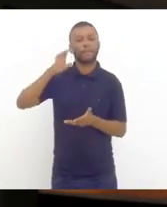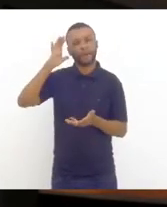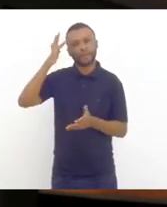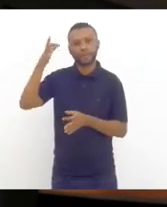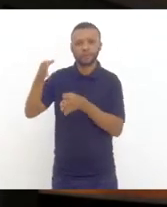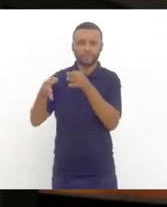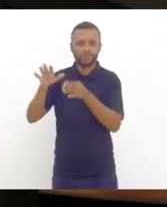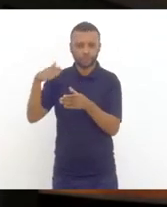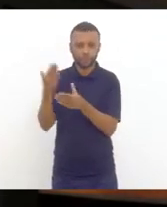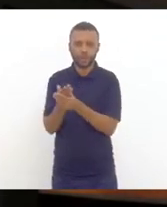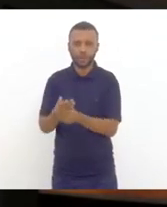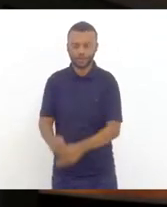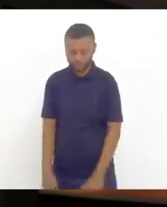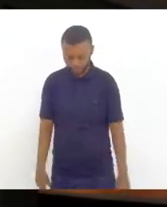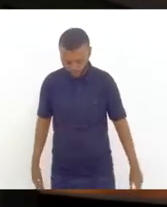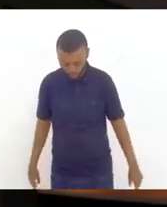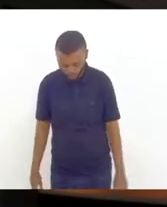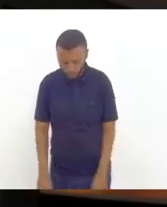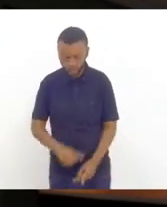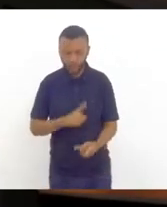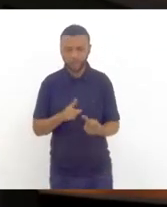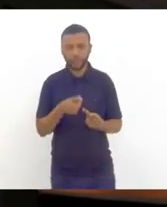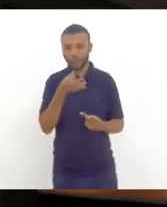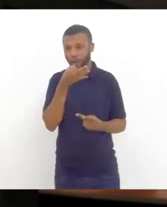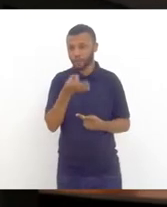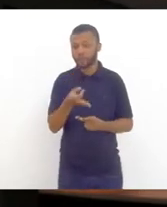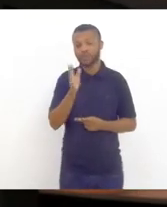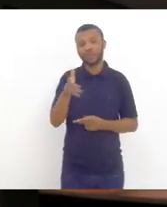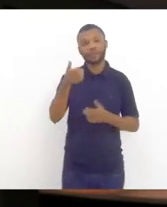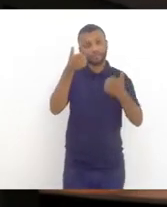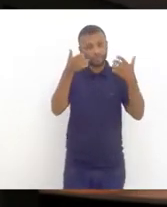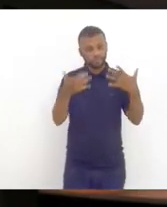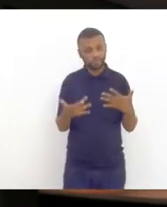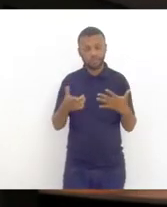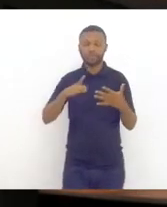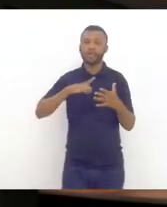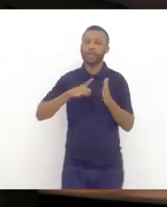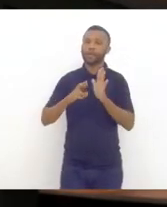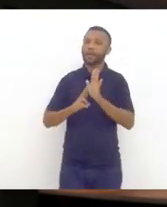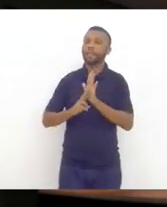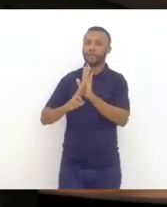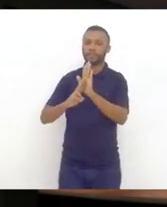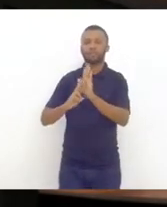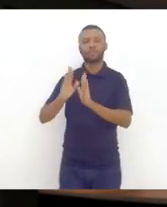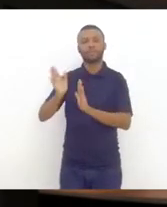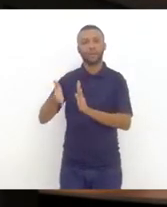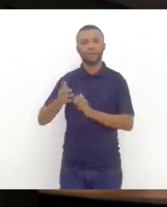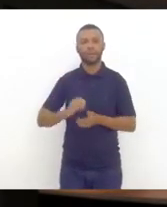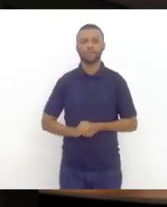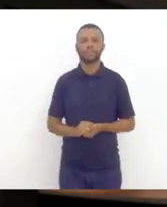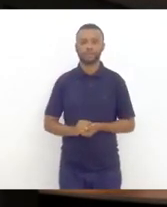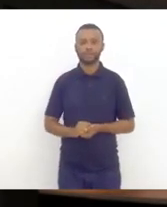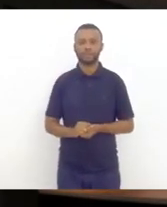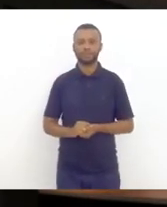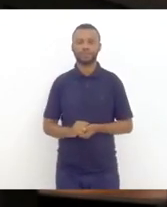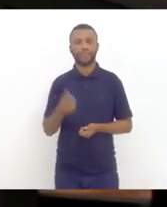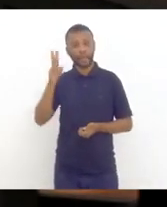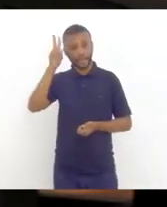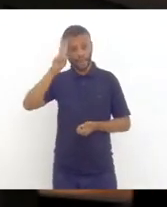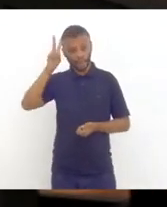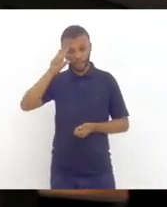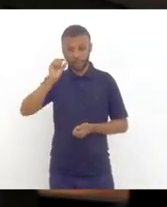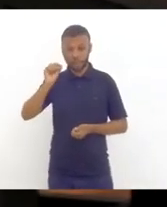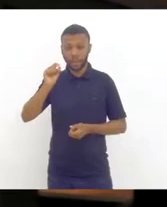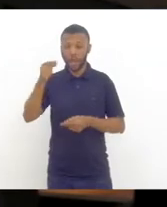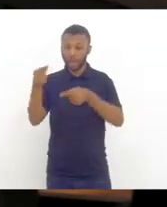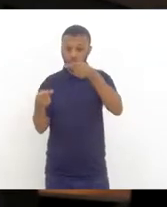julgado. Segundo argumento, e aqui já colocando, já temos a representação, vamos lá, entrando aqui na